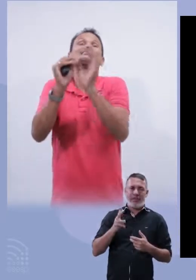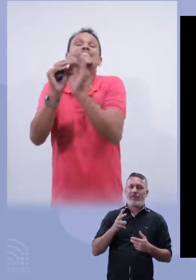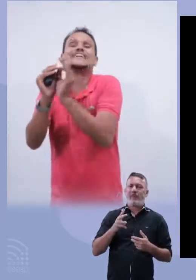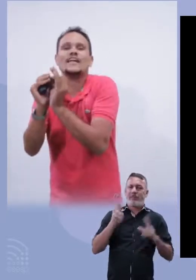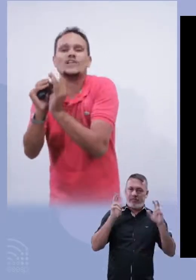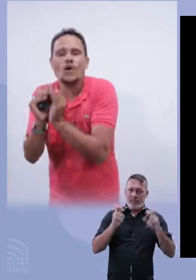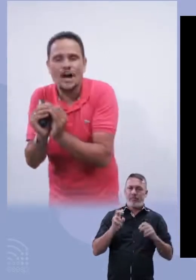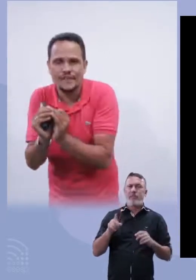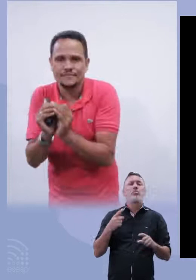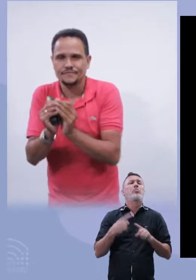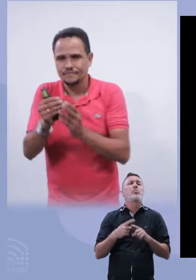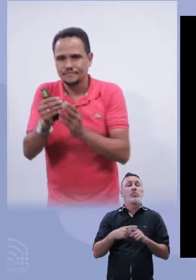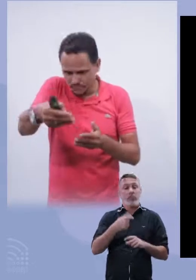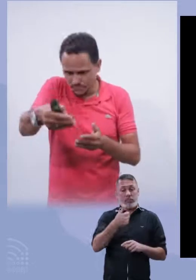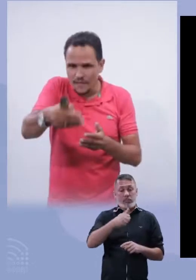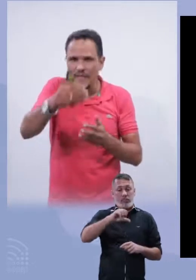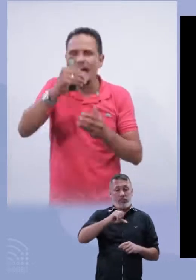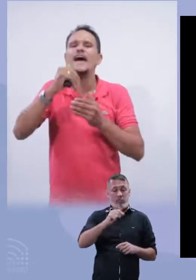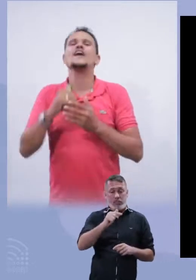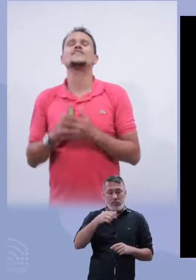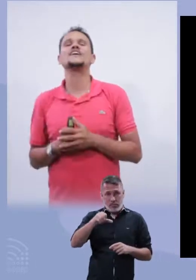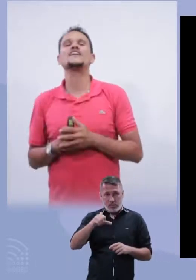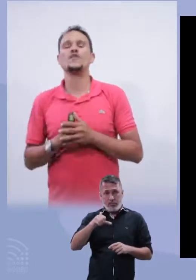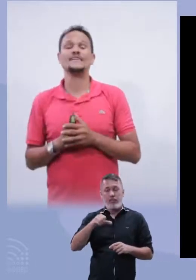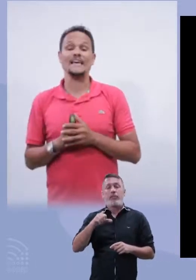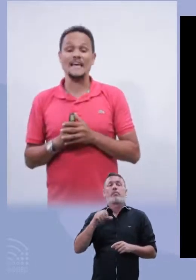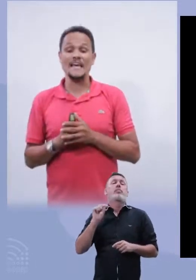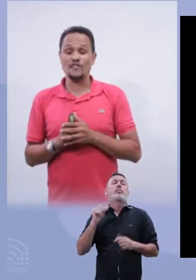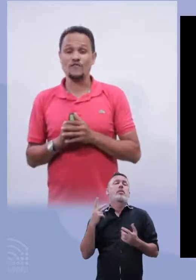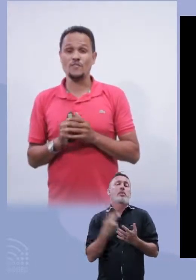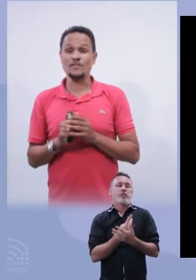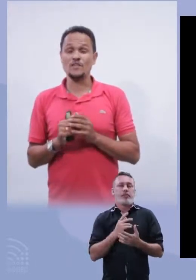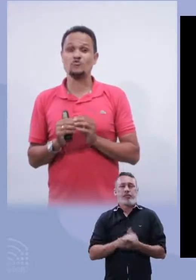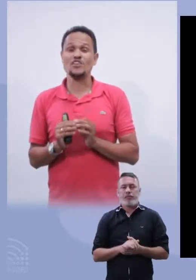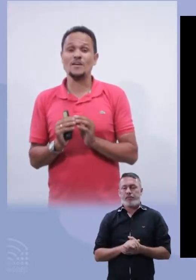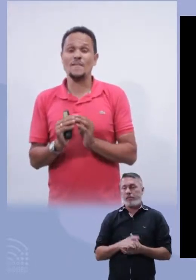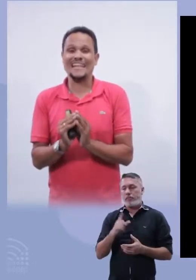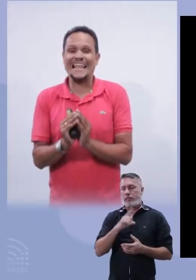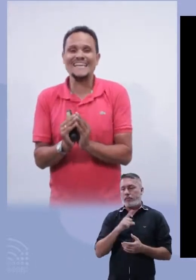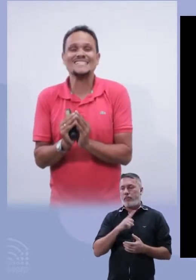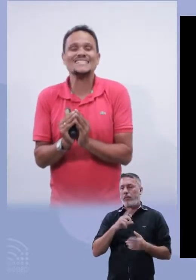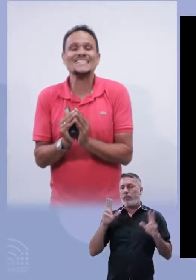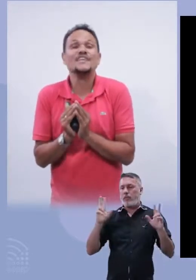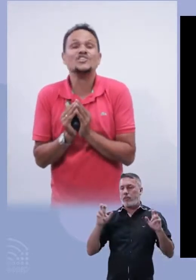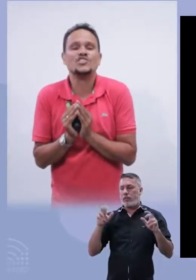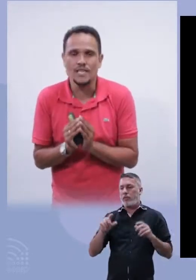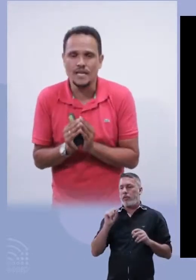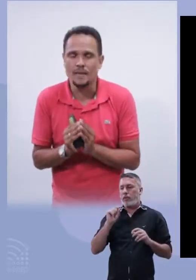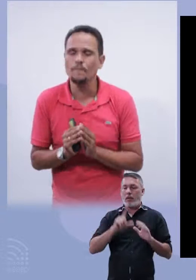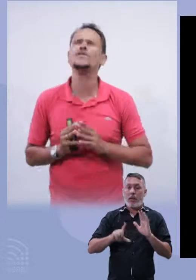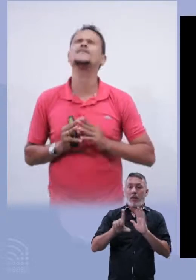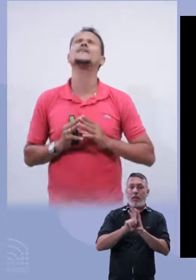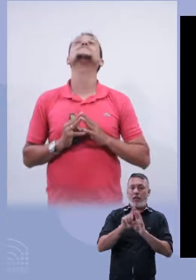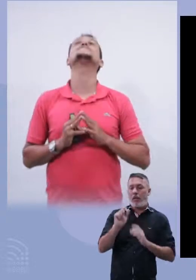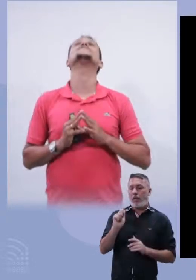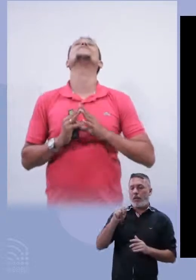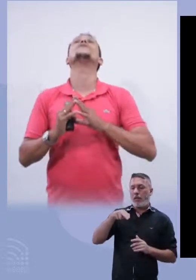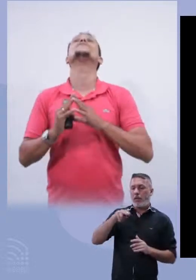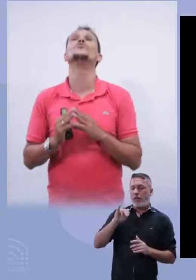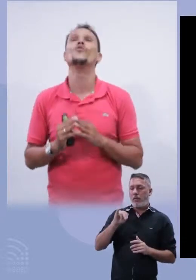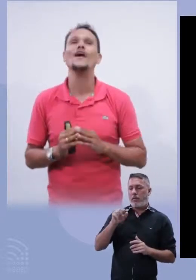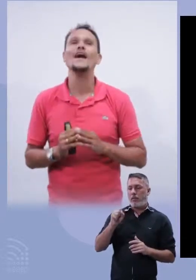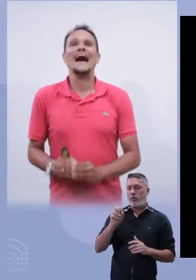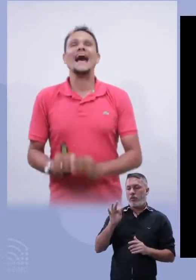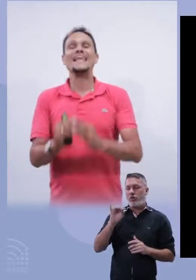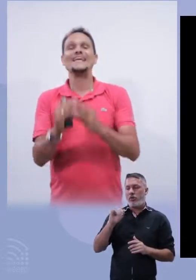Em 79, o que vai acontecer? Nós vamos ter um episódio chamado Lei de Anistia. Muita atenção,